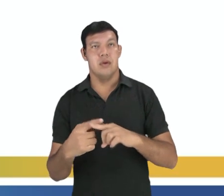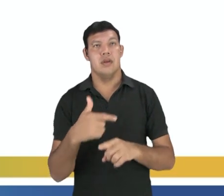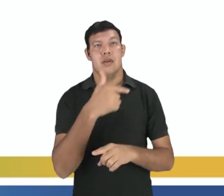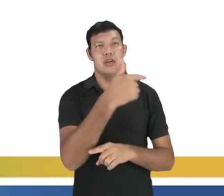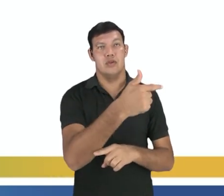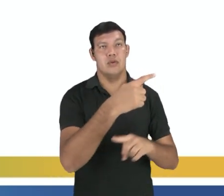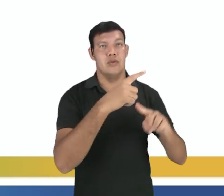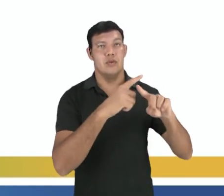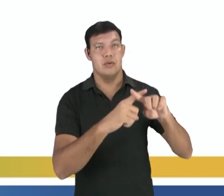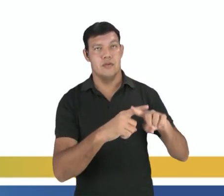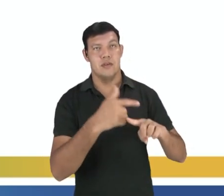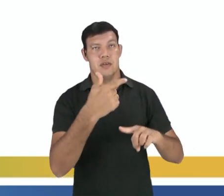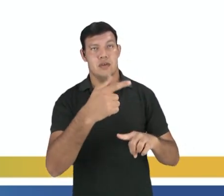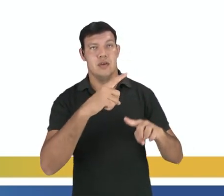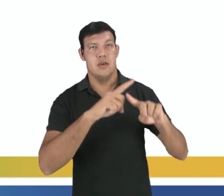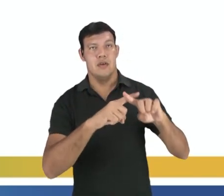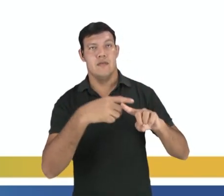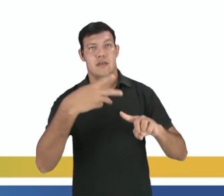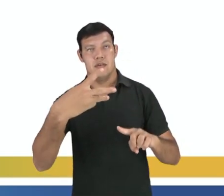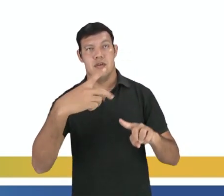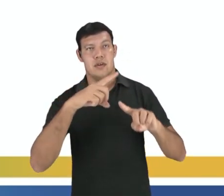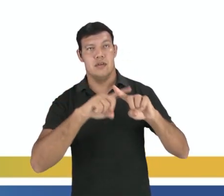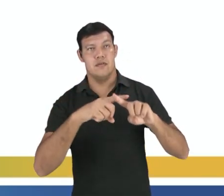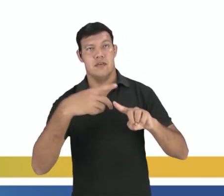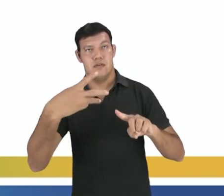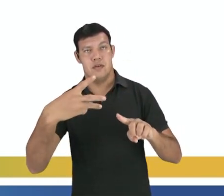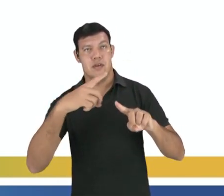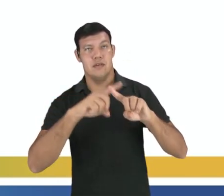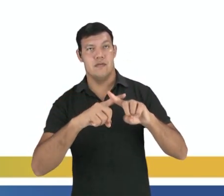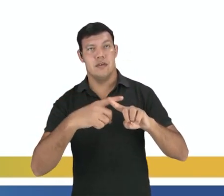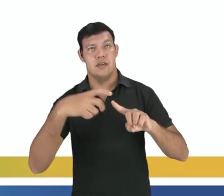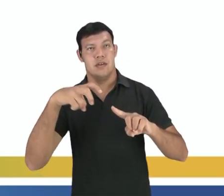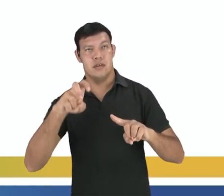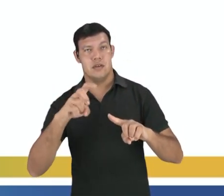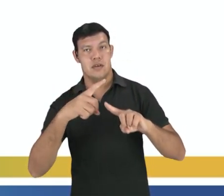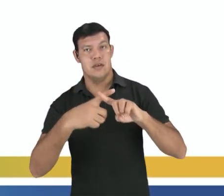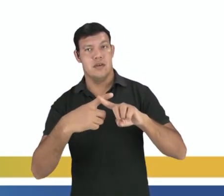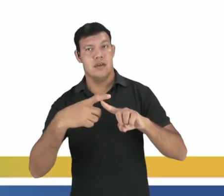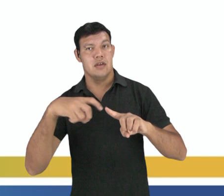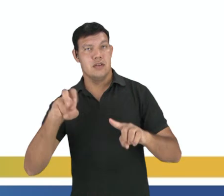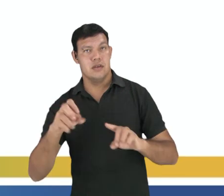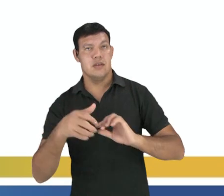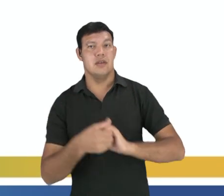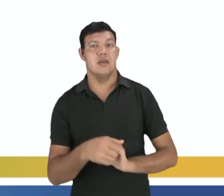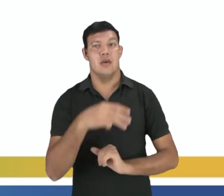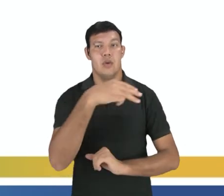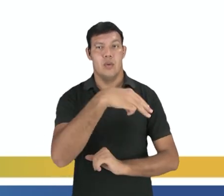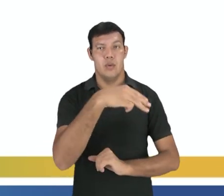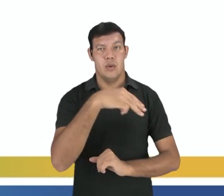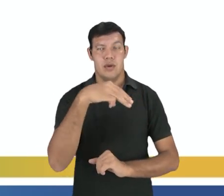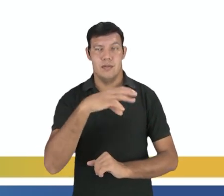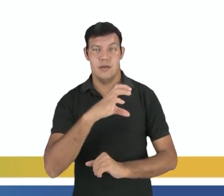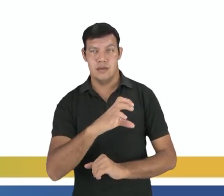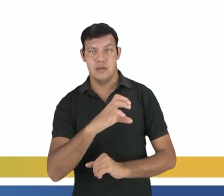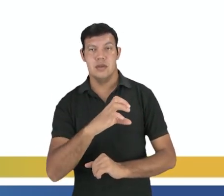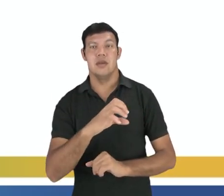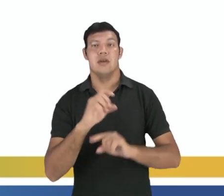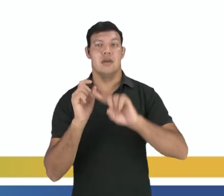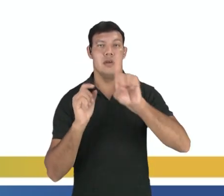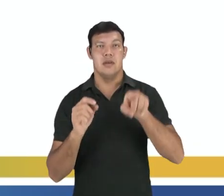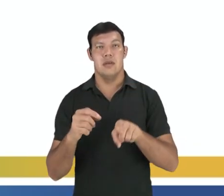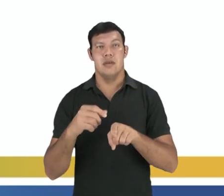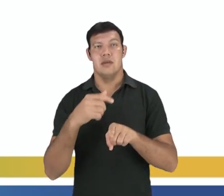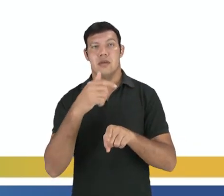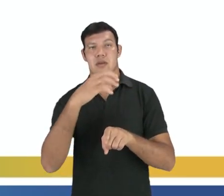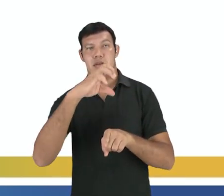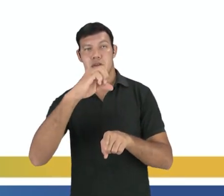2, vezes 3, vezes 3, vezes 5, vezes 5, 900. Então, o MMC entre 90, 150